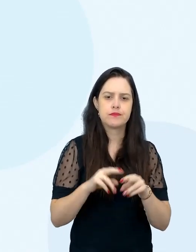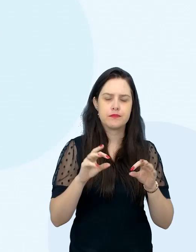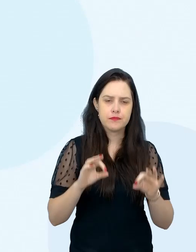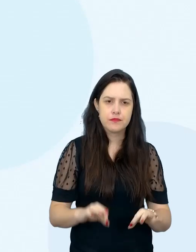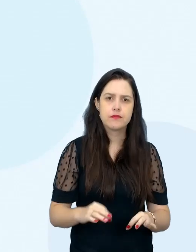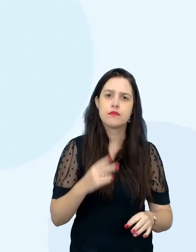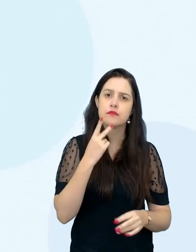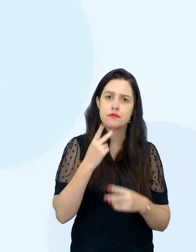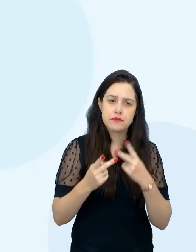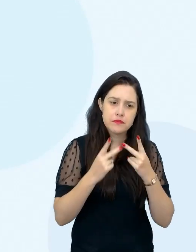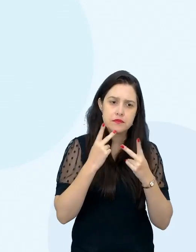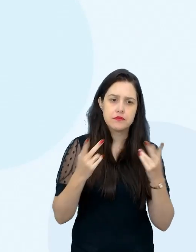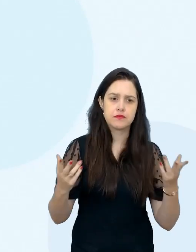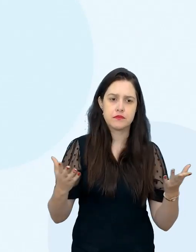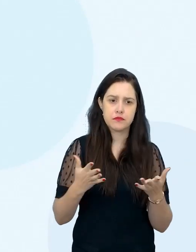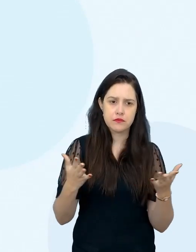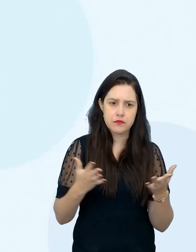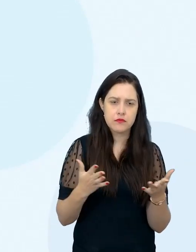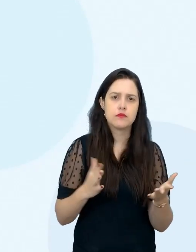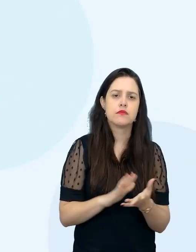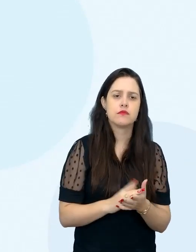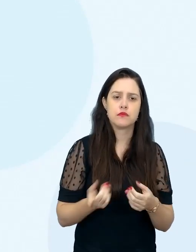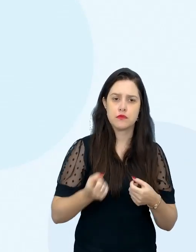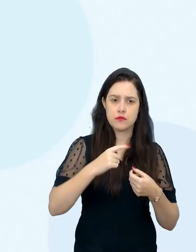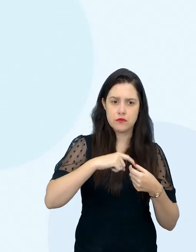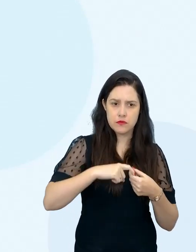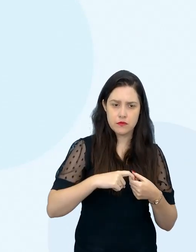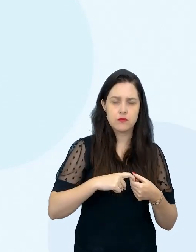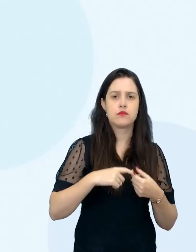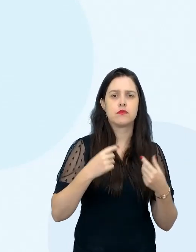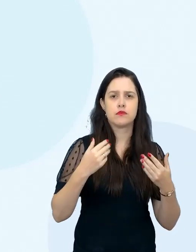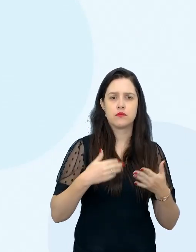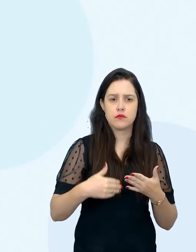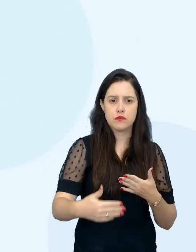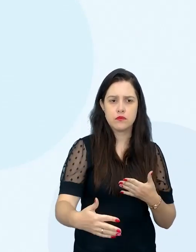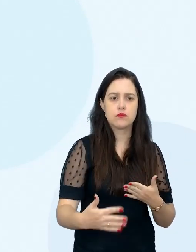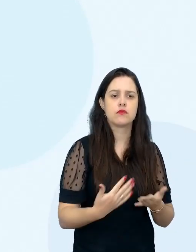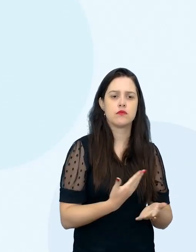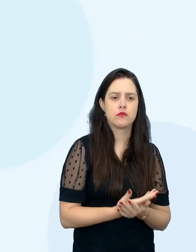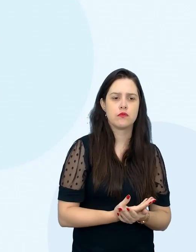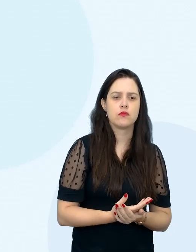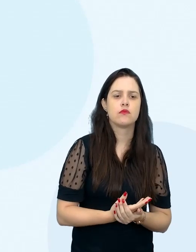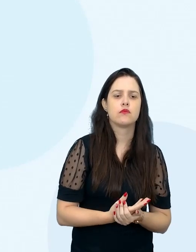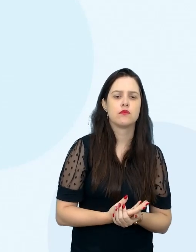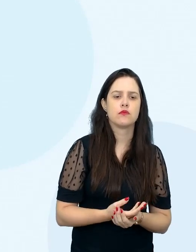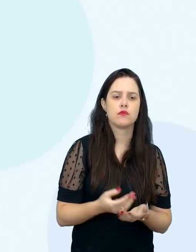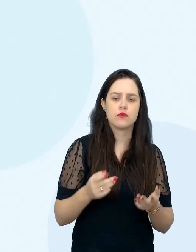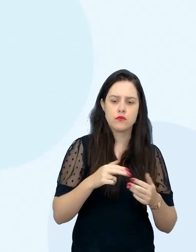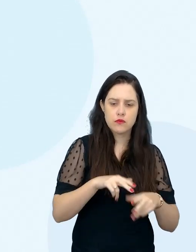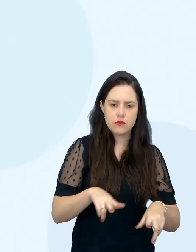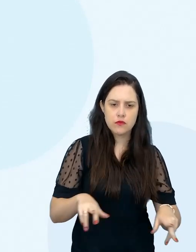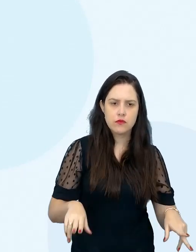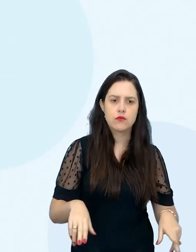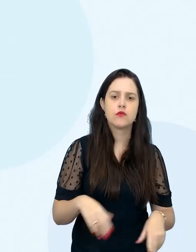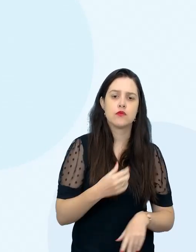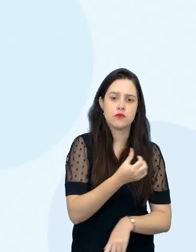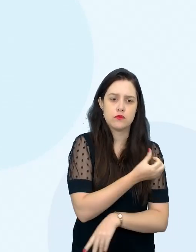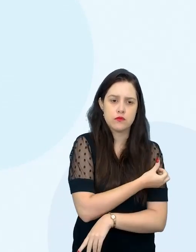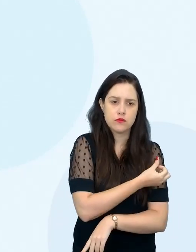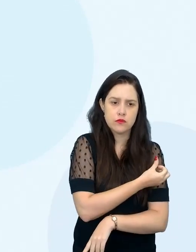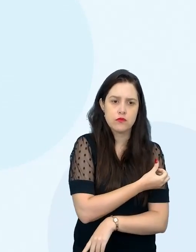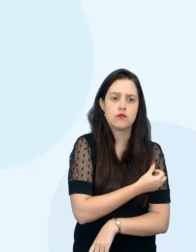gente vai trabalhar com as habilidades de retomada, né? Então, observem aqui que no caso das habilidades de retomada do 6º ano,